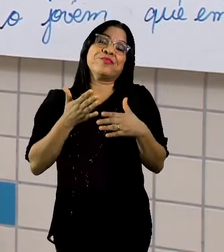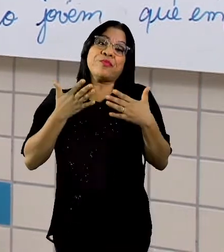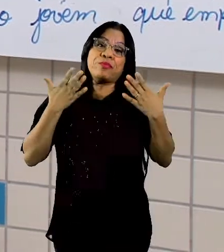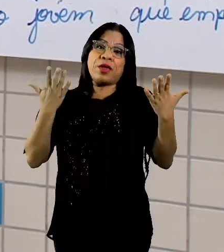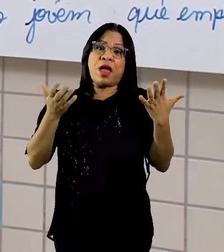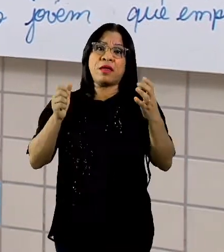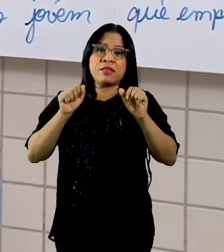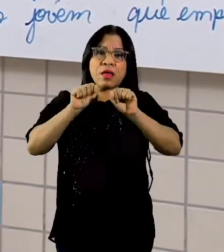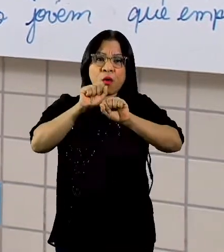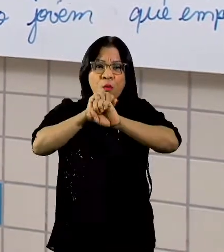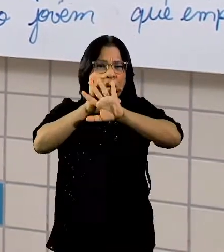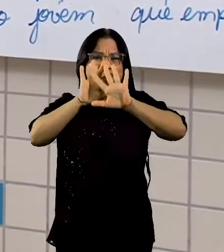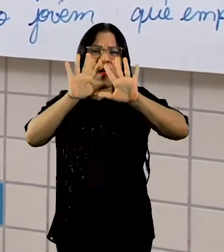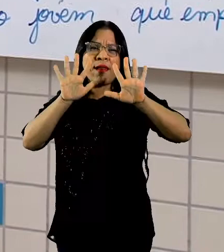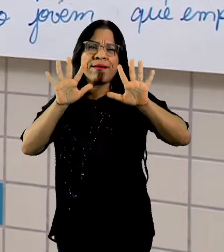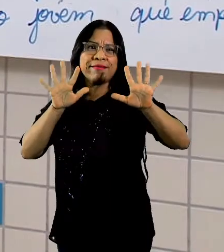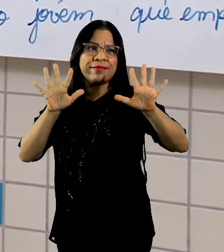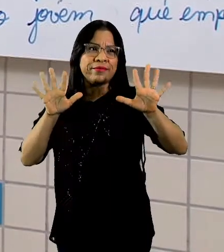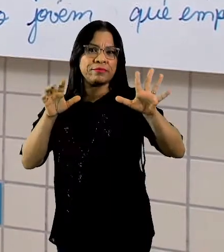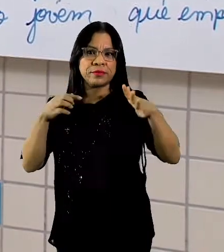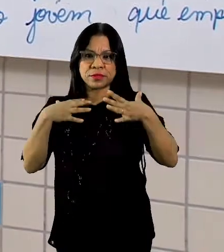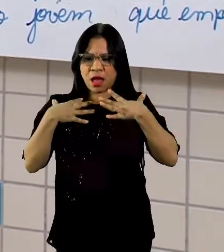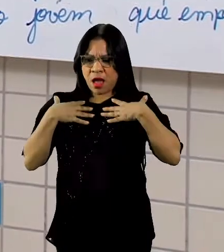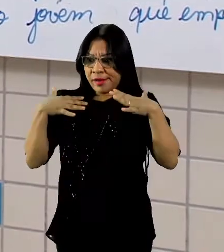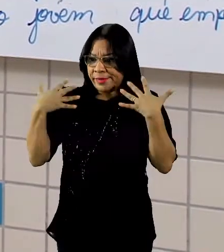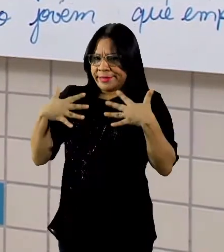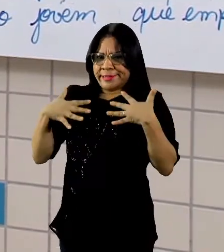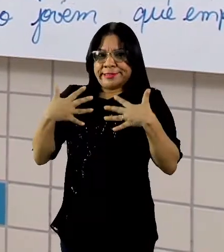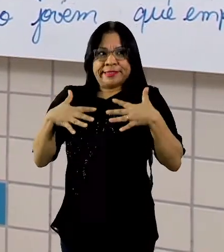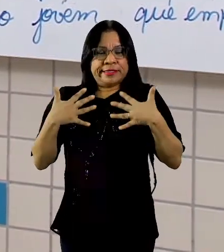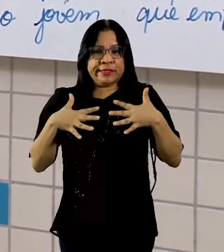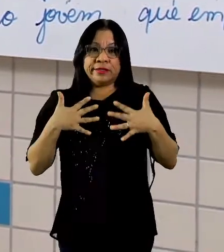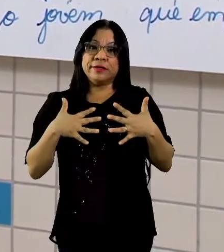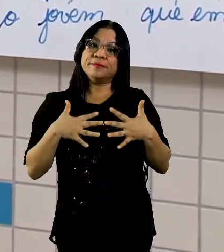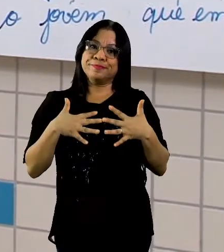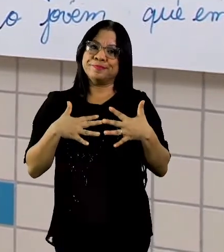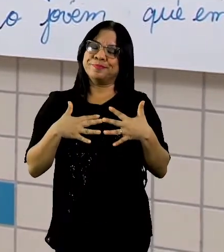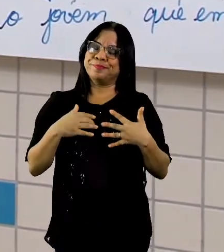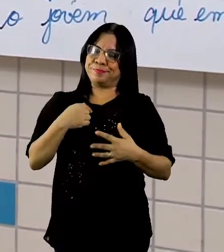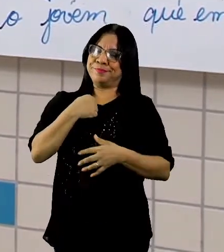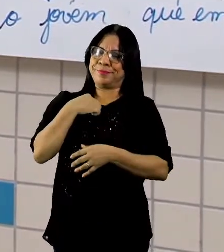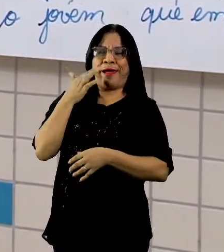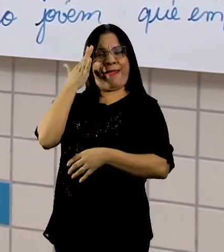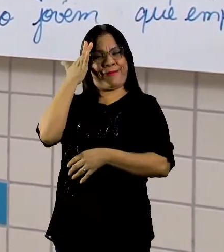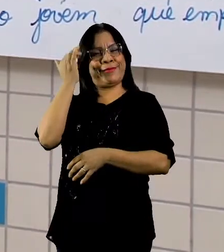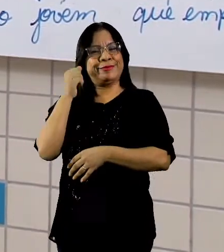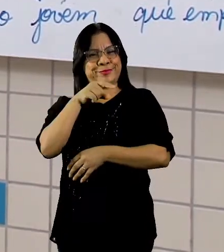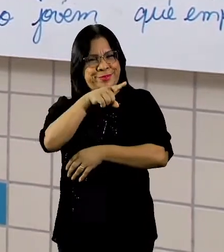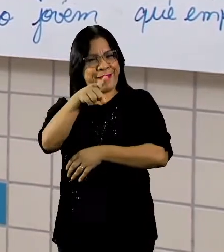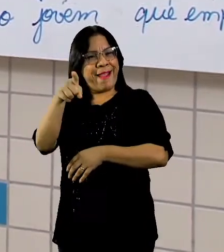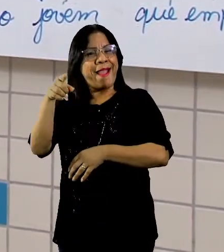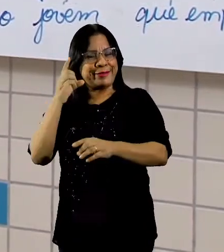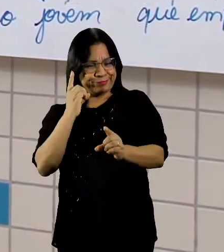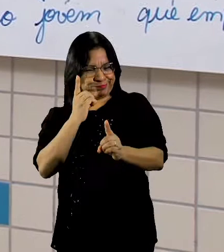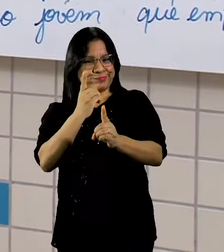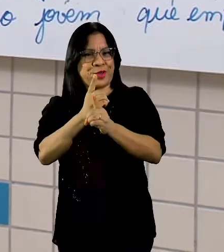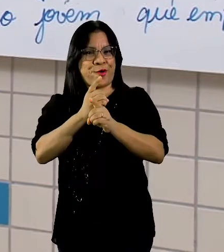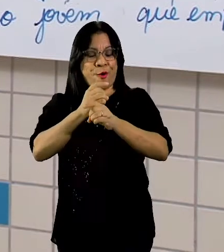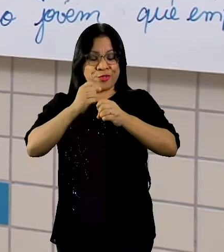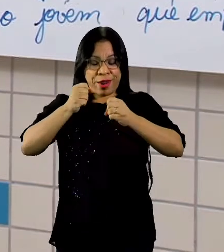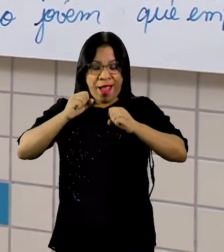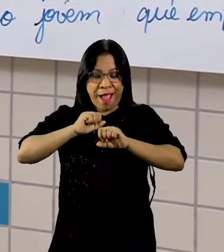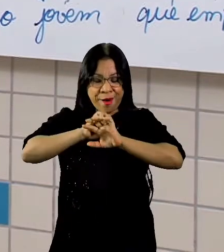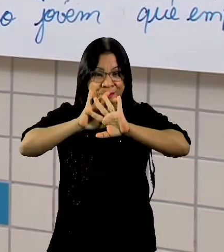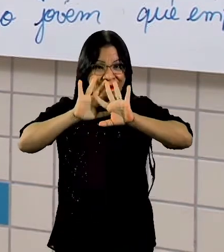clímax? Aquele momento de tensão. Eu tenho certeza que vocês conseguiram identificar qual é o clímax.